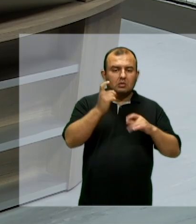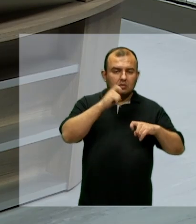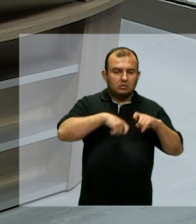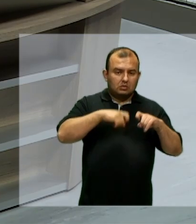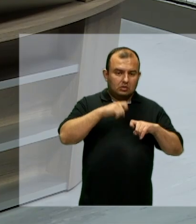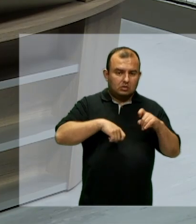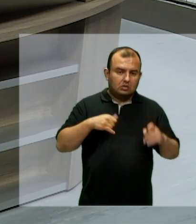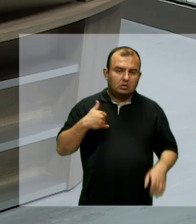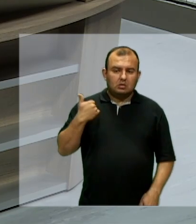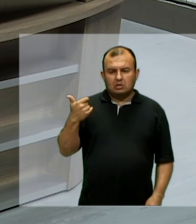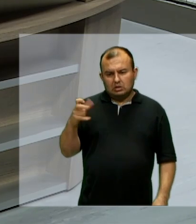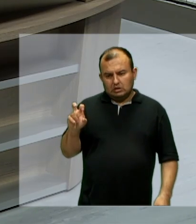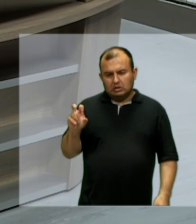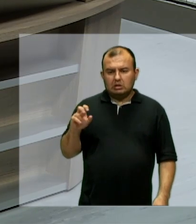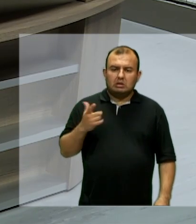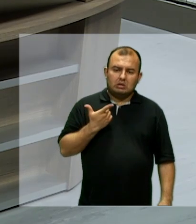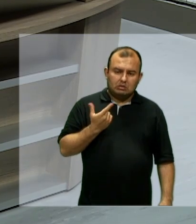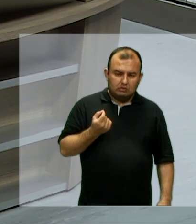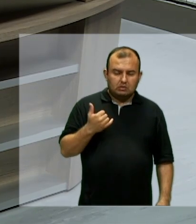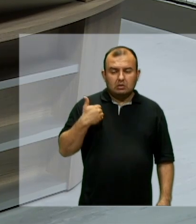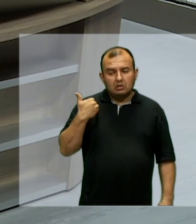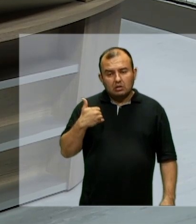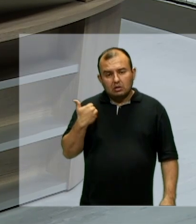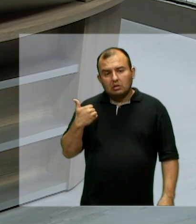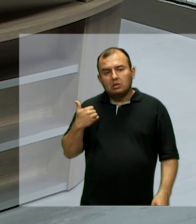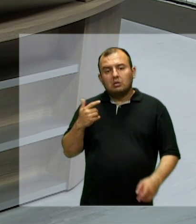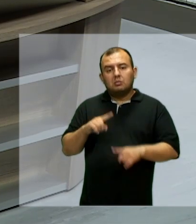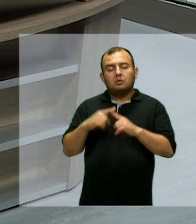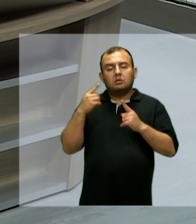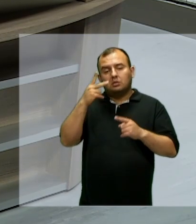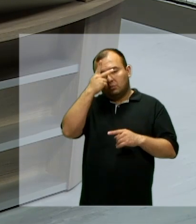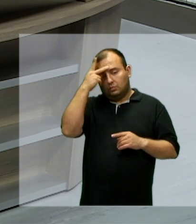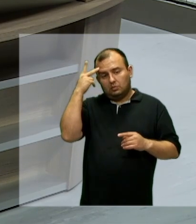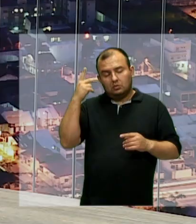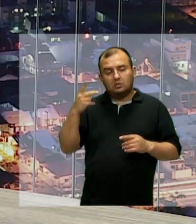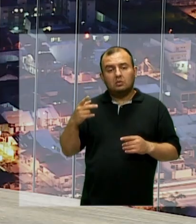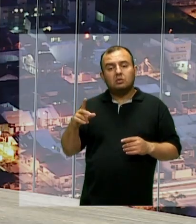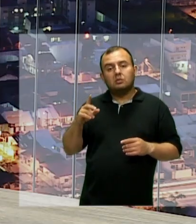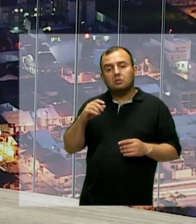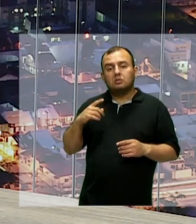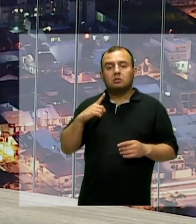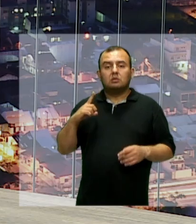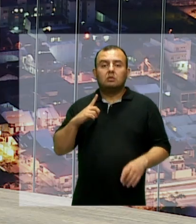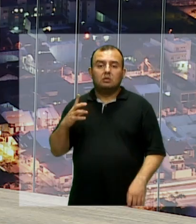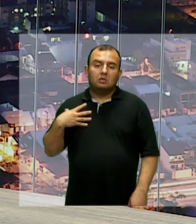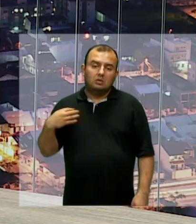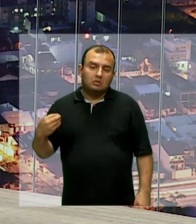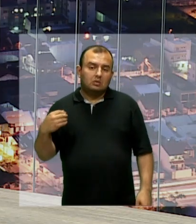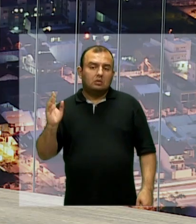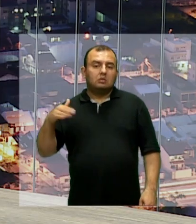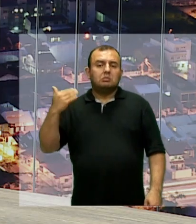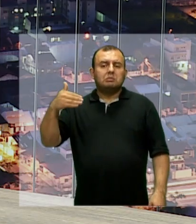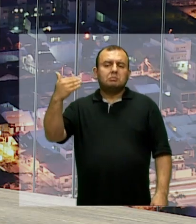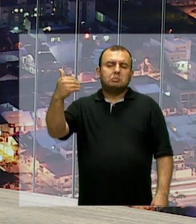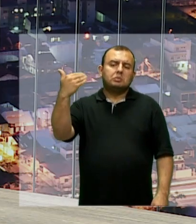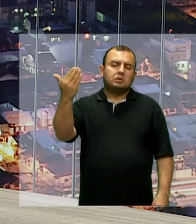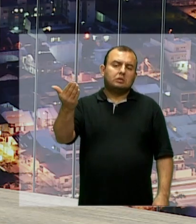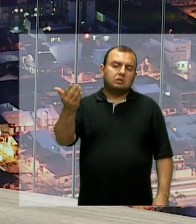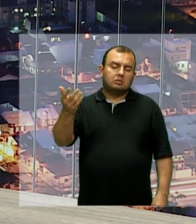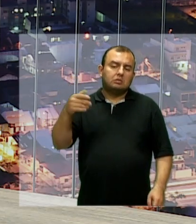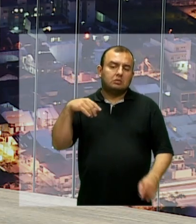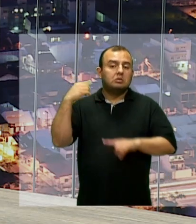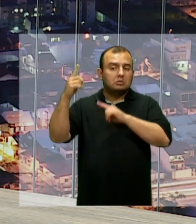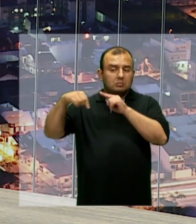entre 15 e 20 anos, mas as pessoas estão deixando, as mulheres estão deixando para ter filhos